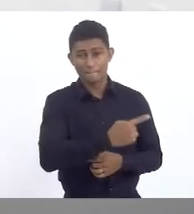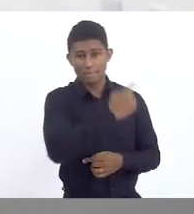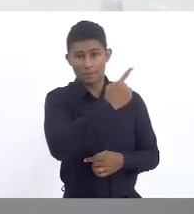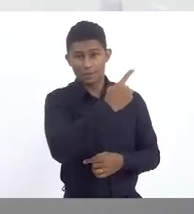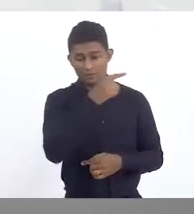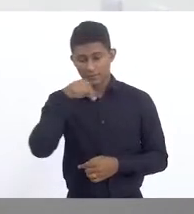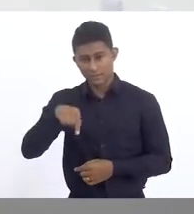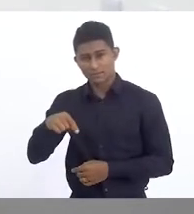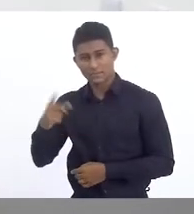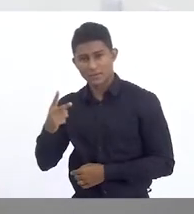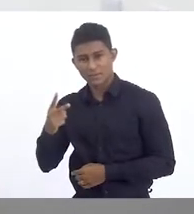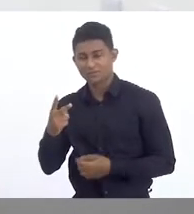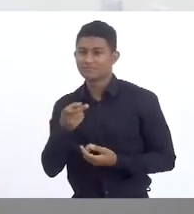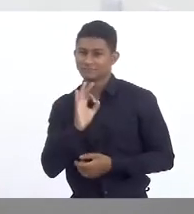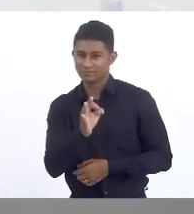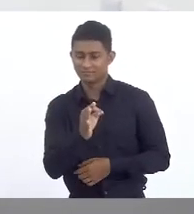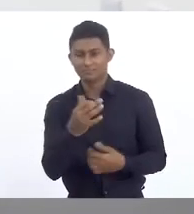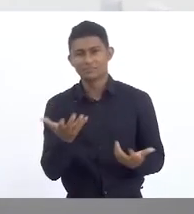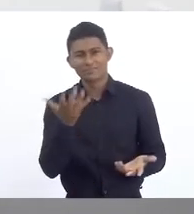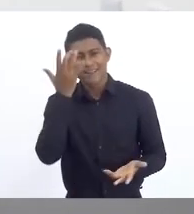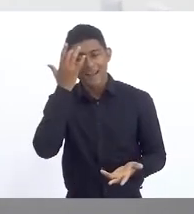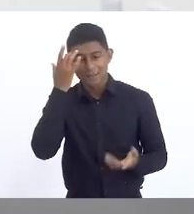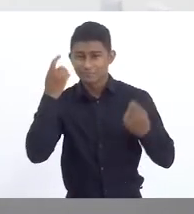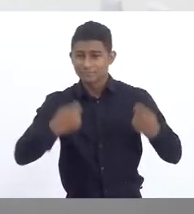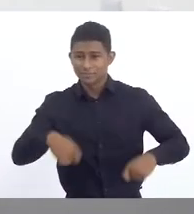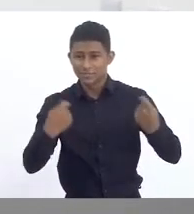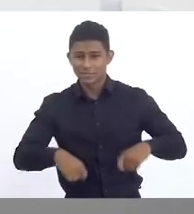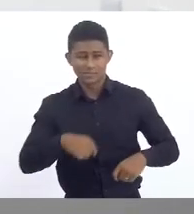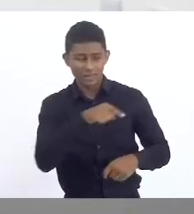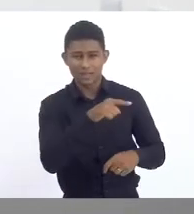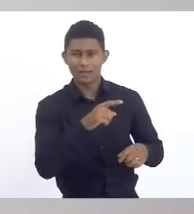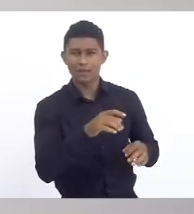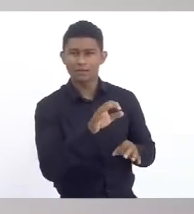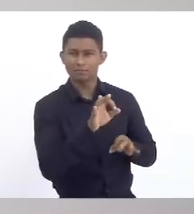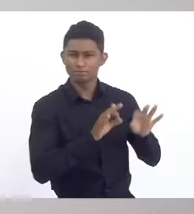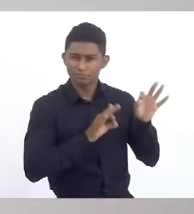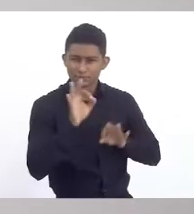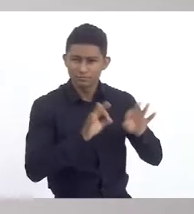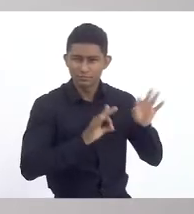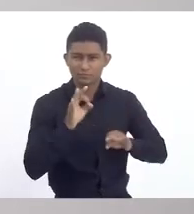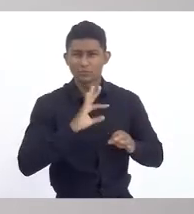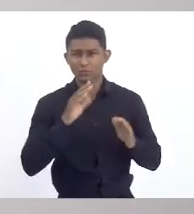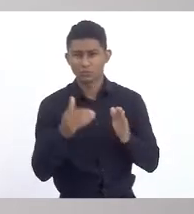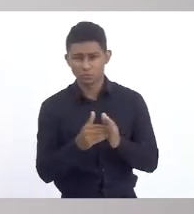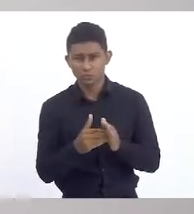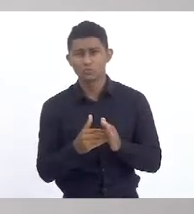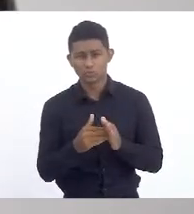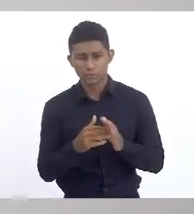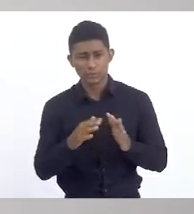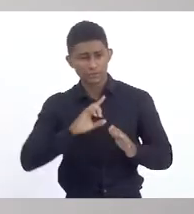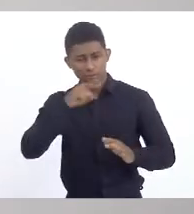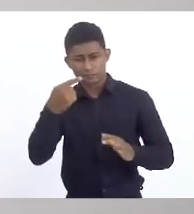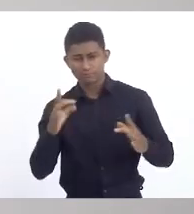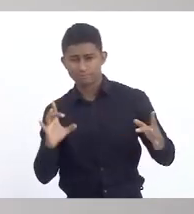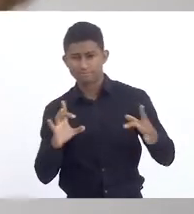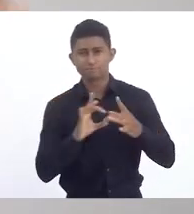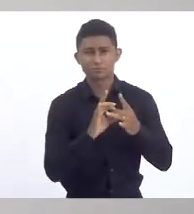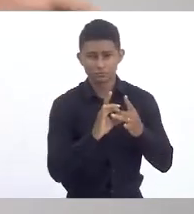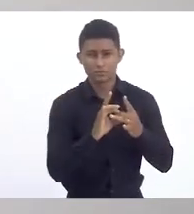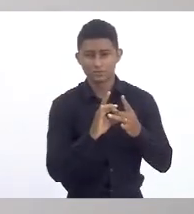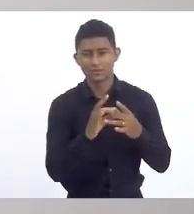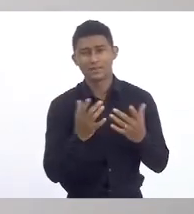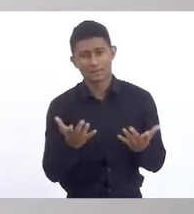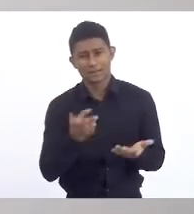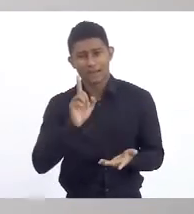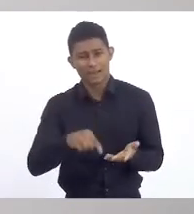fundamental colocar, de alguma forma, que vinculado, né, à construção do fundo, você tenha um plano ali para operar, um programa, um plano e um programa,